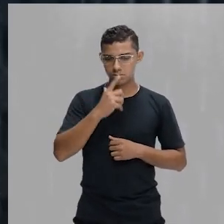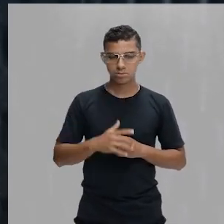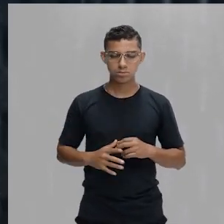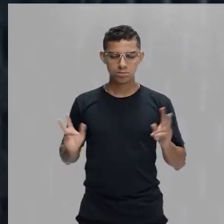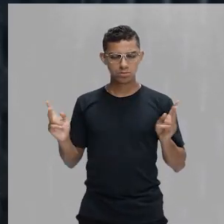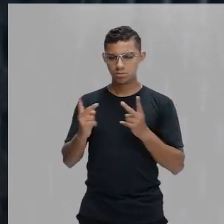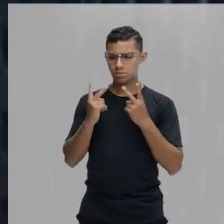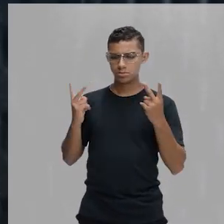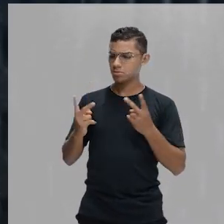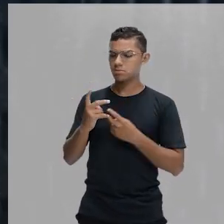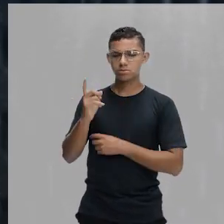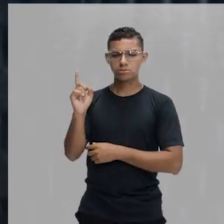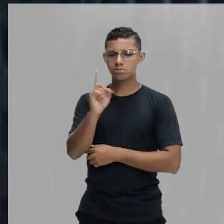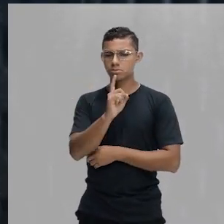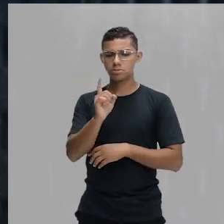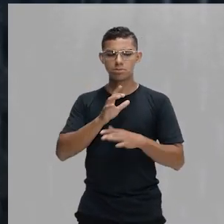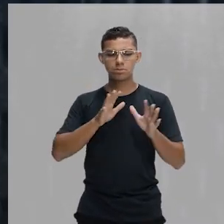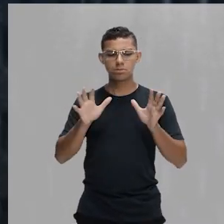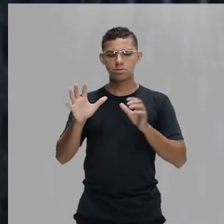ser